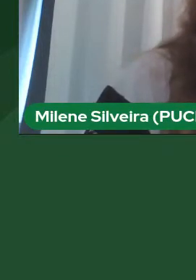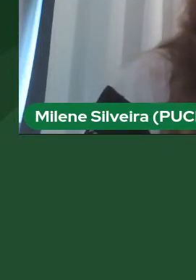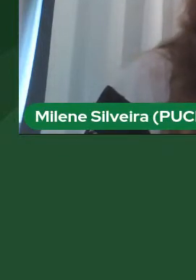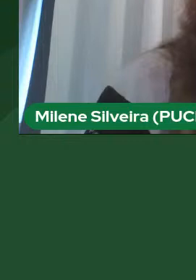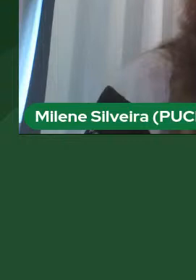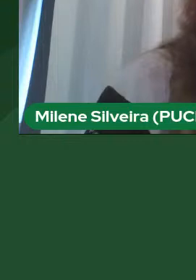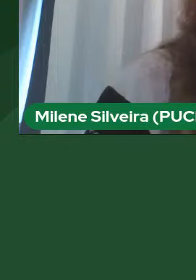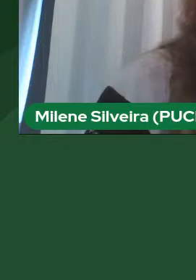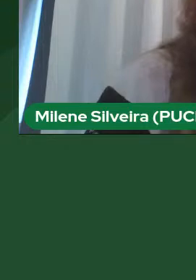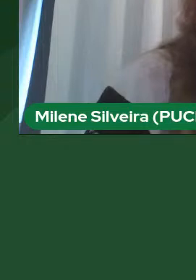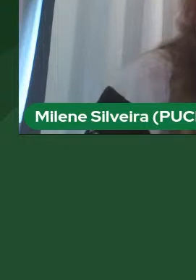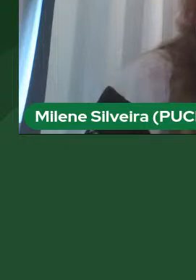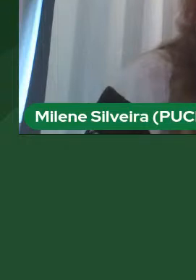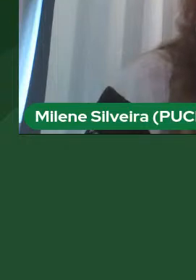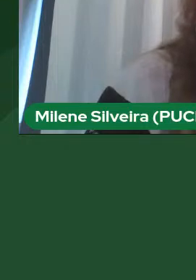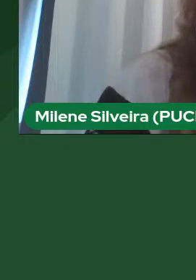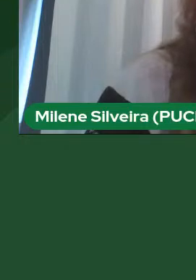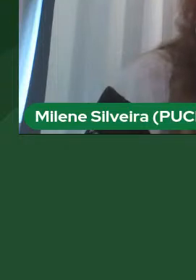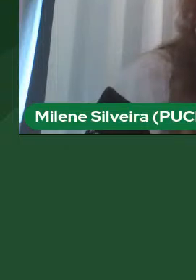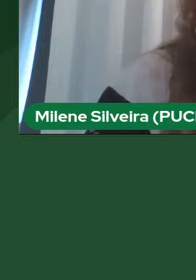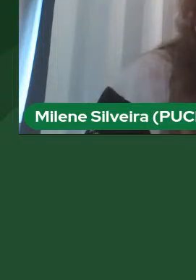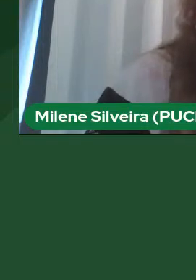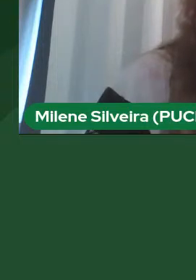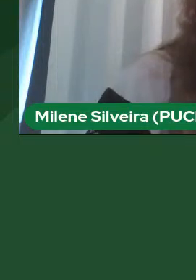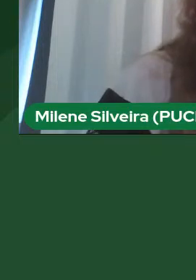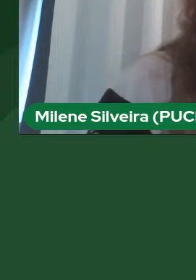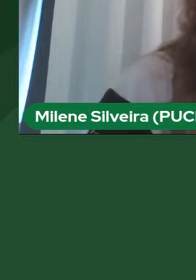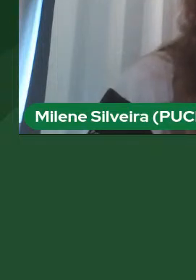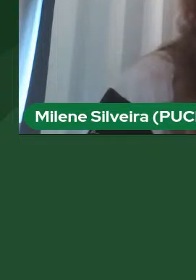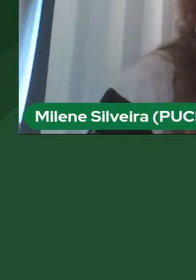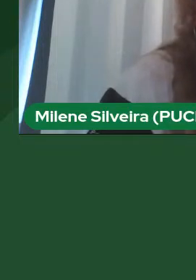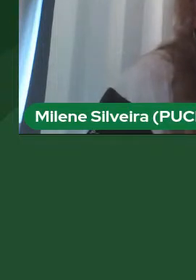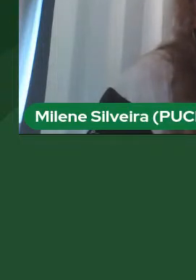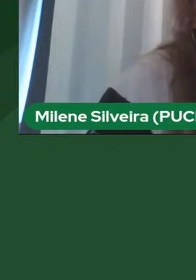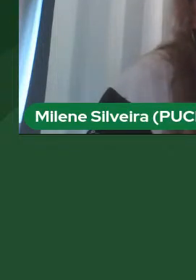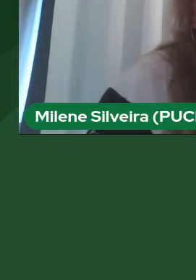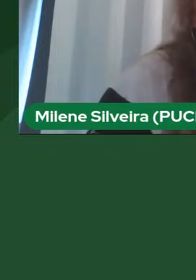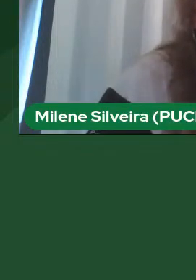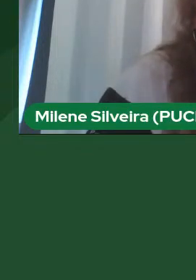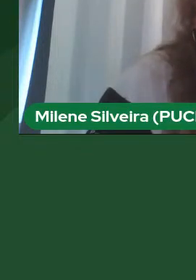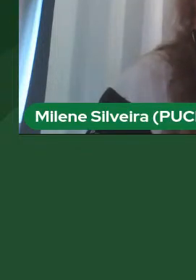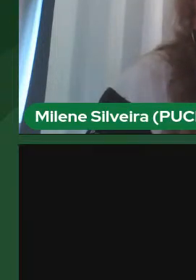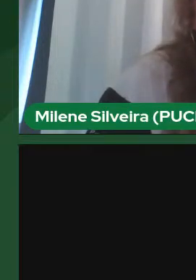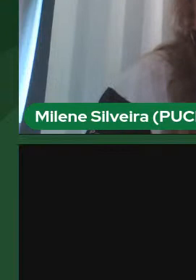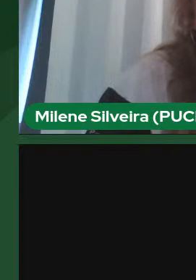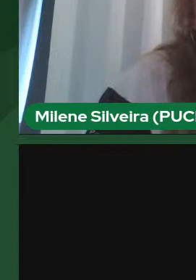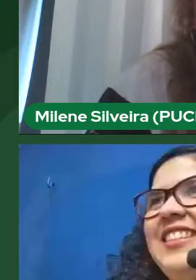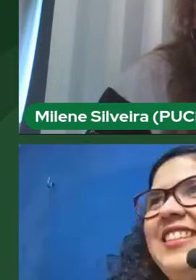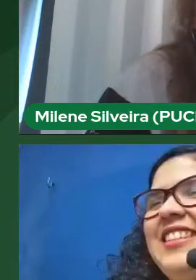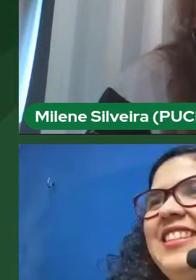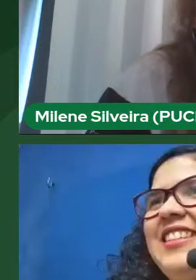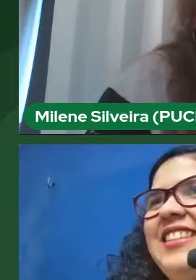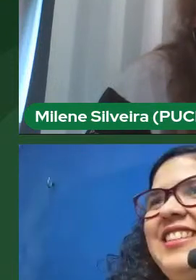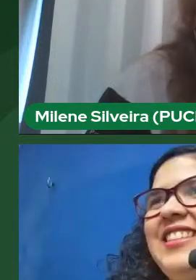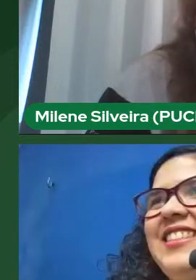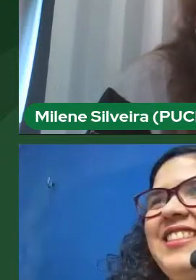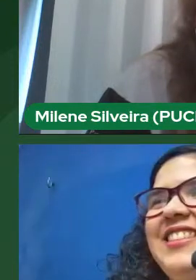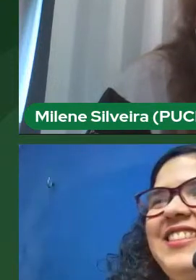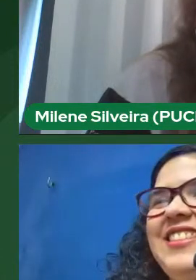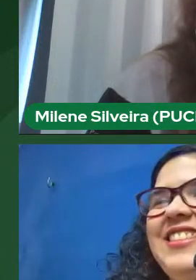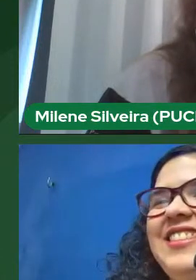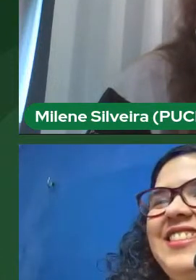Gente, eu não sei mais o script, se alguém vai aparecer aqui ou não, mas eu quero que a Mi sinta o nosso abraço de toda